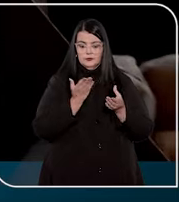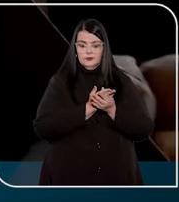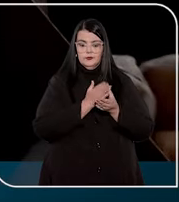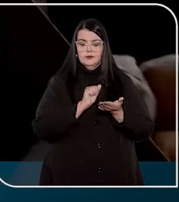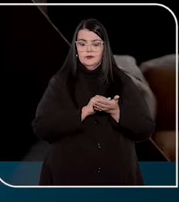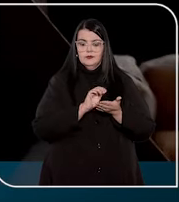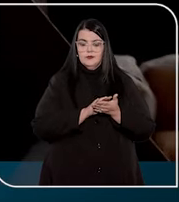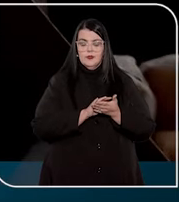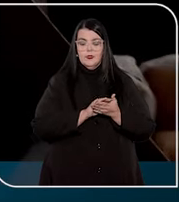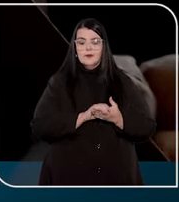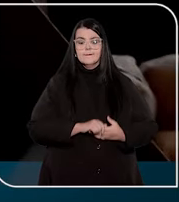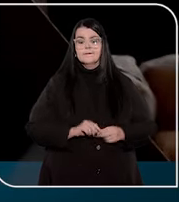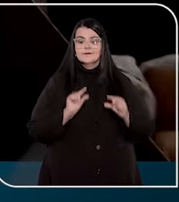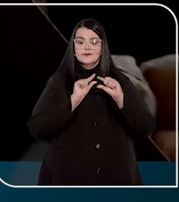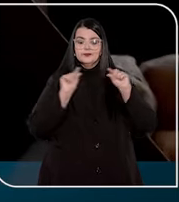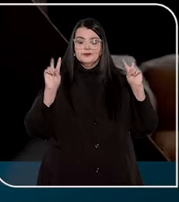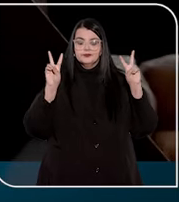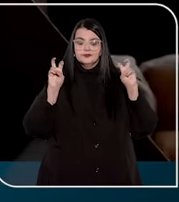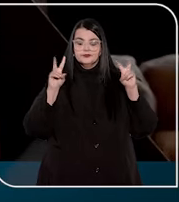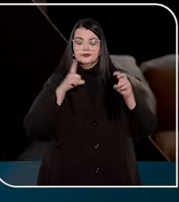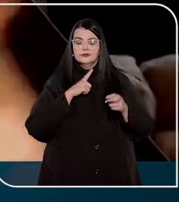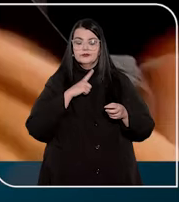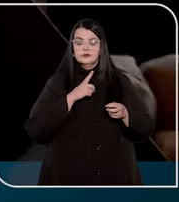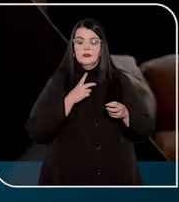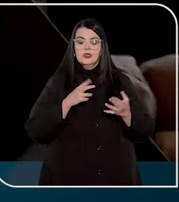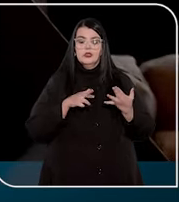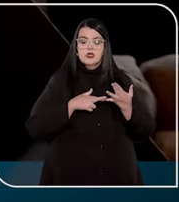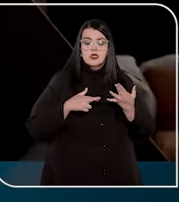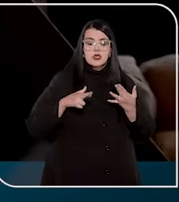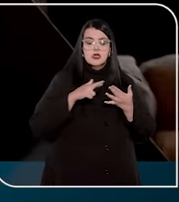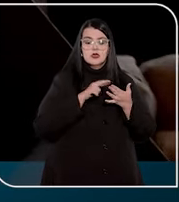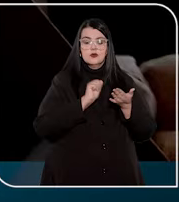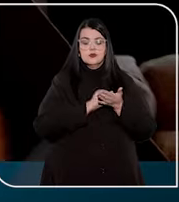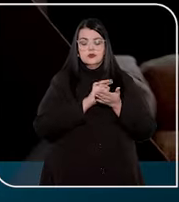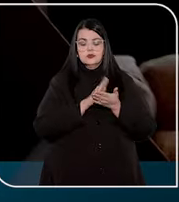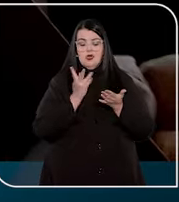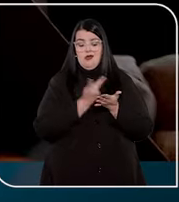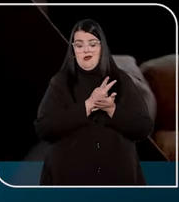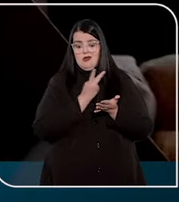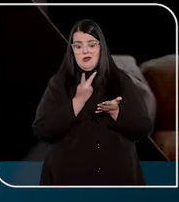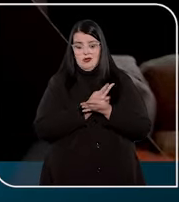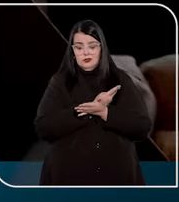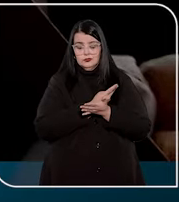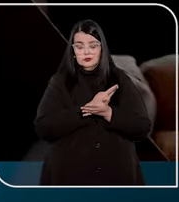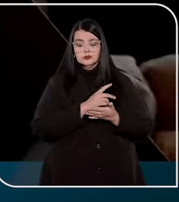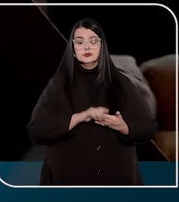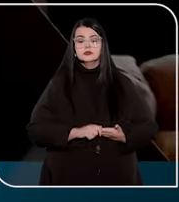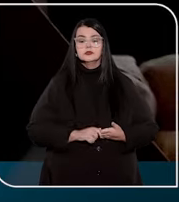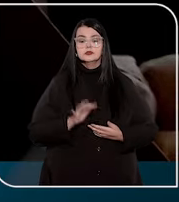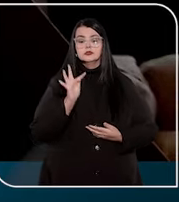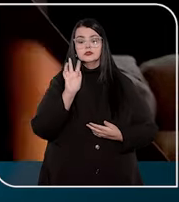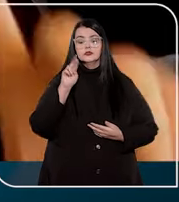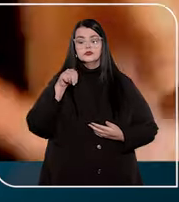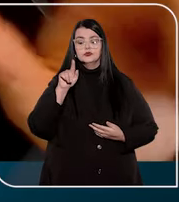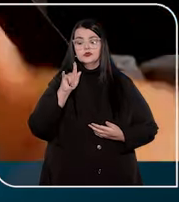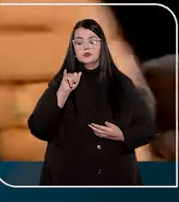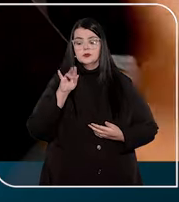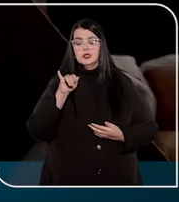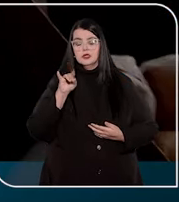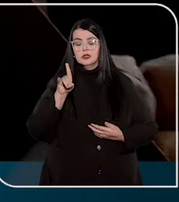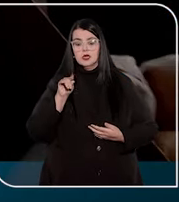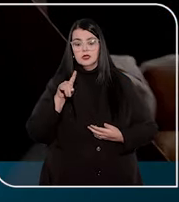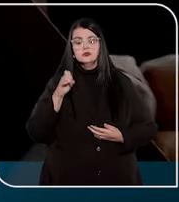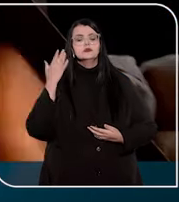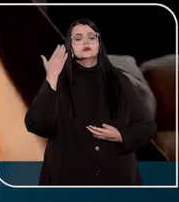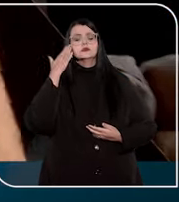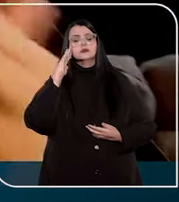da fungibilidade para se falar justamente de um recurso que foi interposto errado, mas pelo princípio da fungibilidade deu